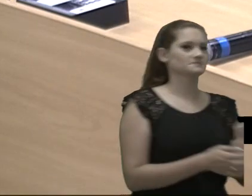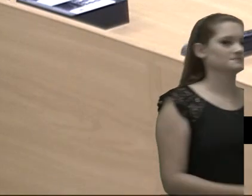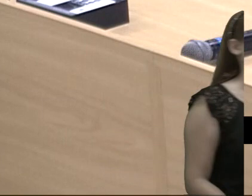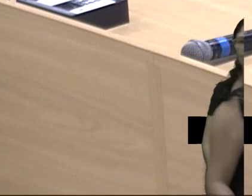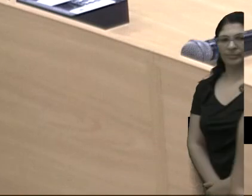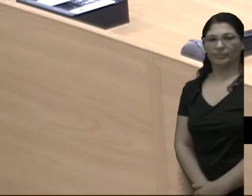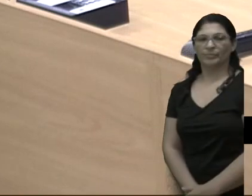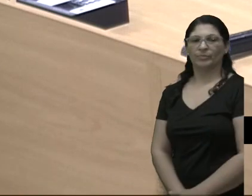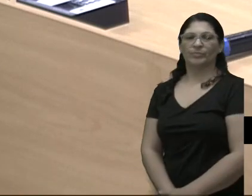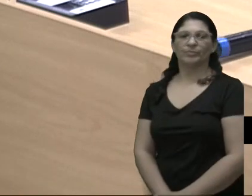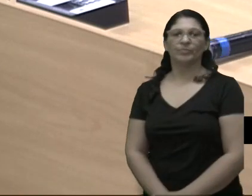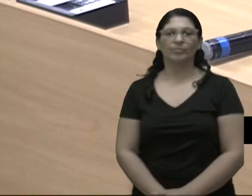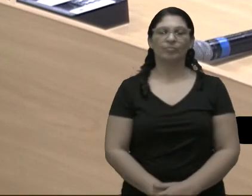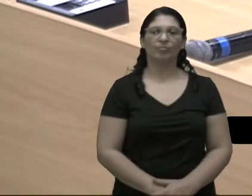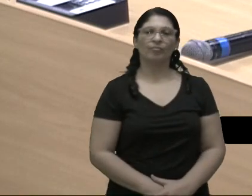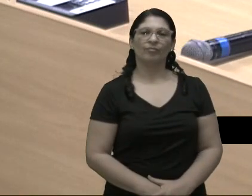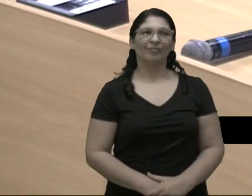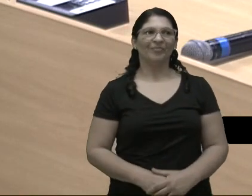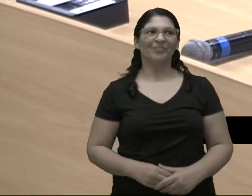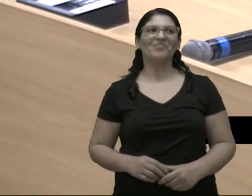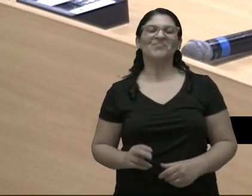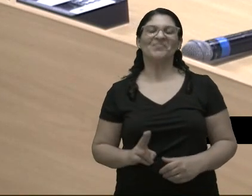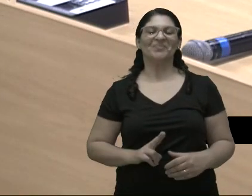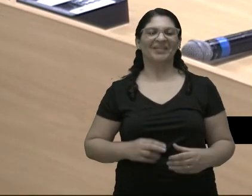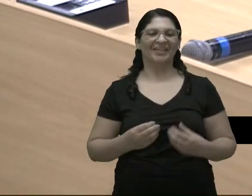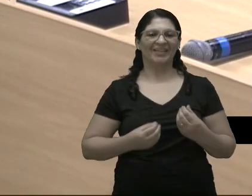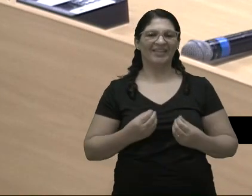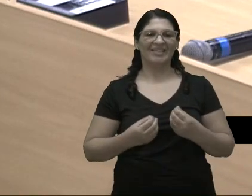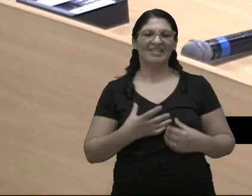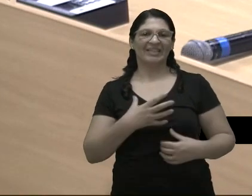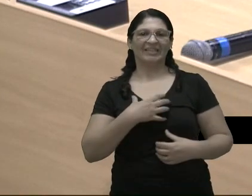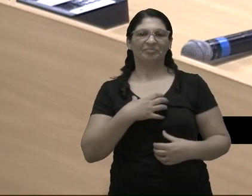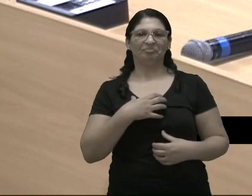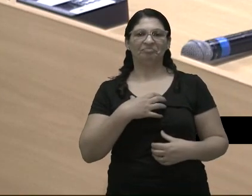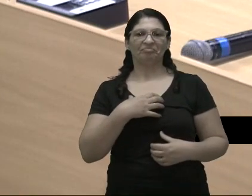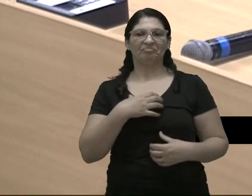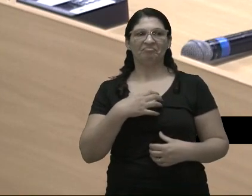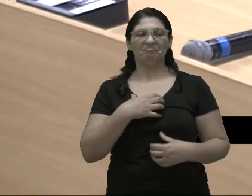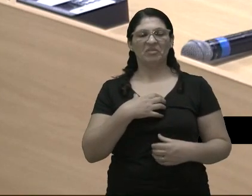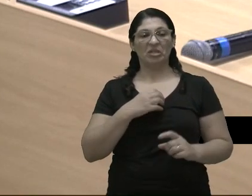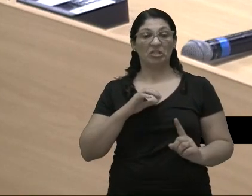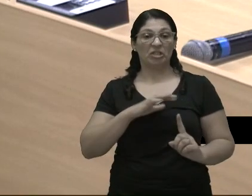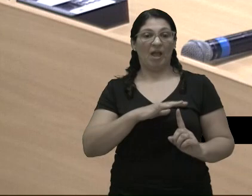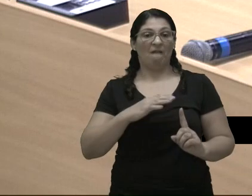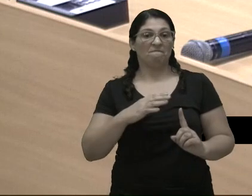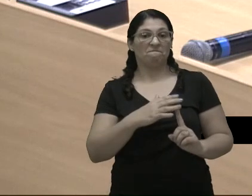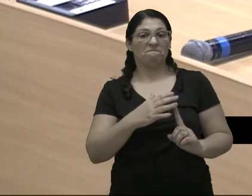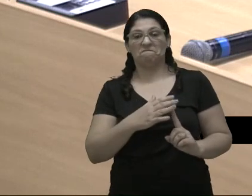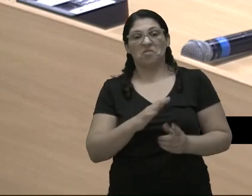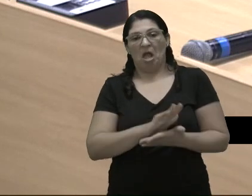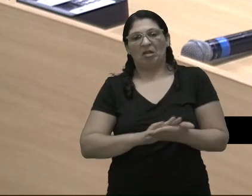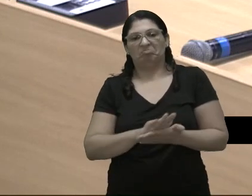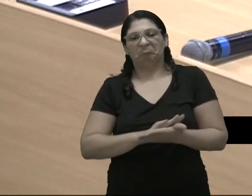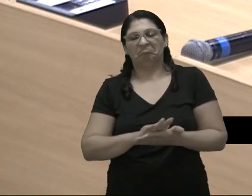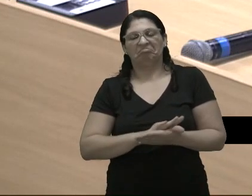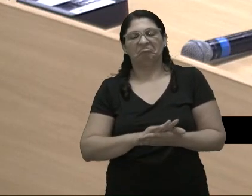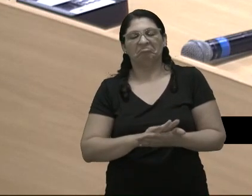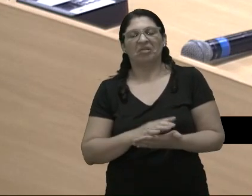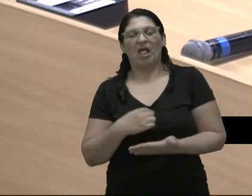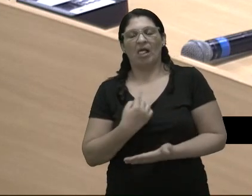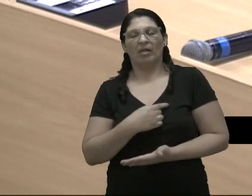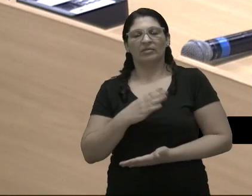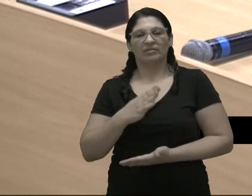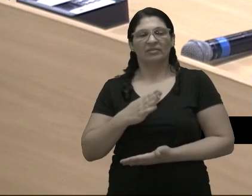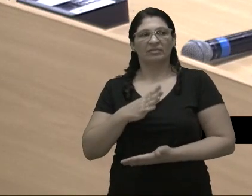Posso continuar? Como uma maneira de contrato sem influência nenhuma. Então, a gente já entendia, dentro